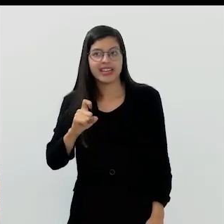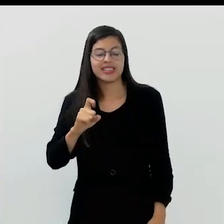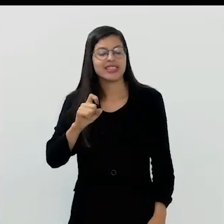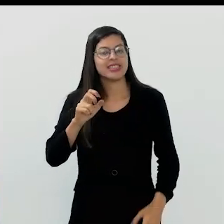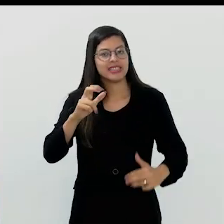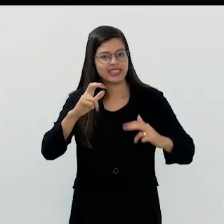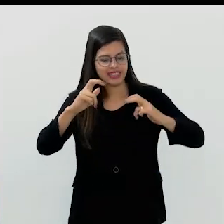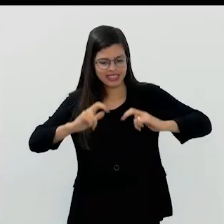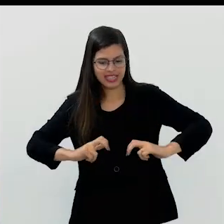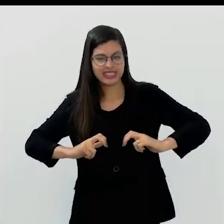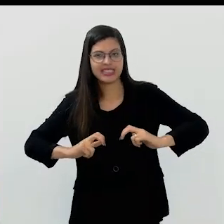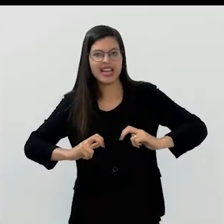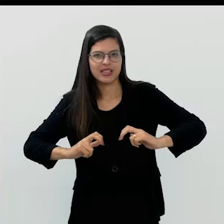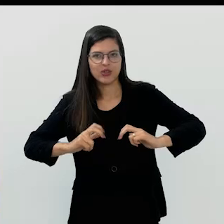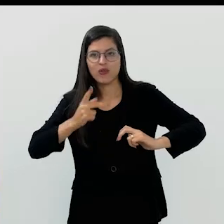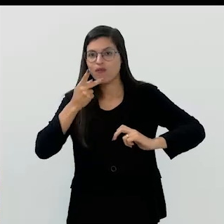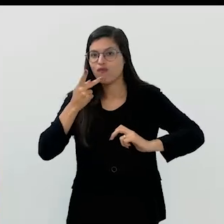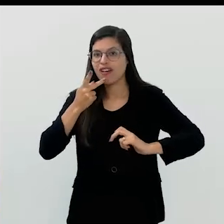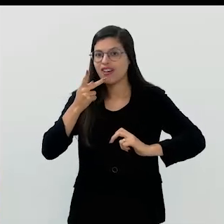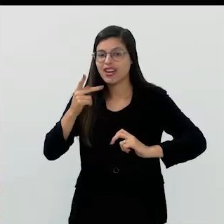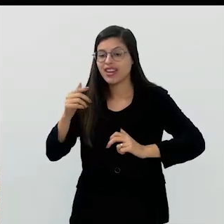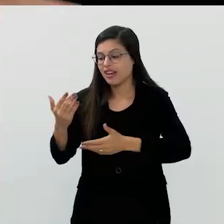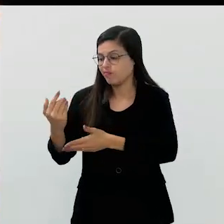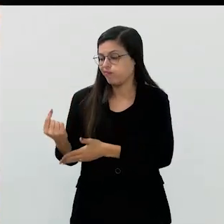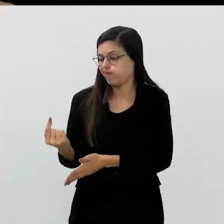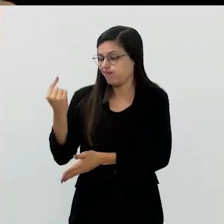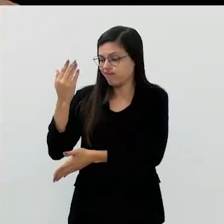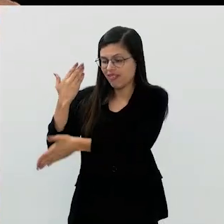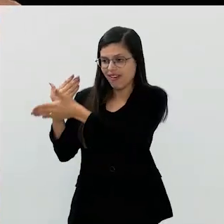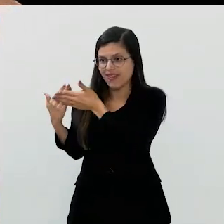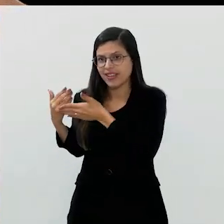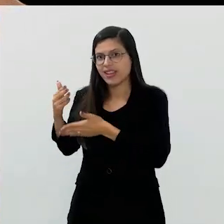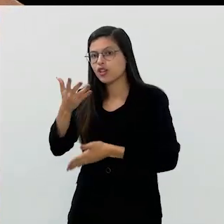aqui sentado na nossa entrevista, falaria para o Alex menino,